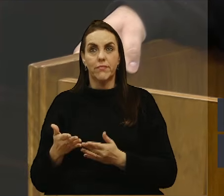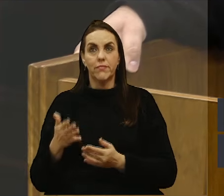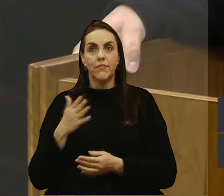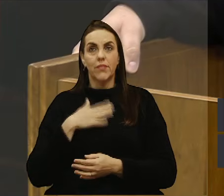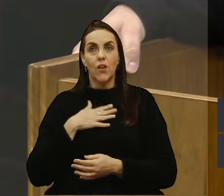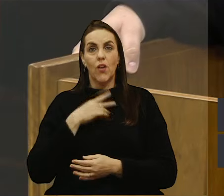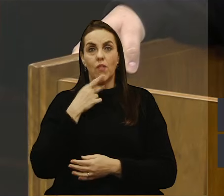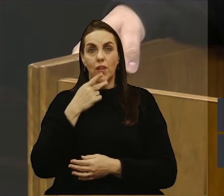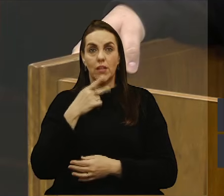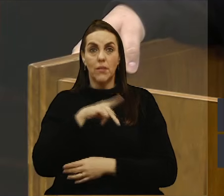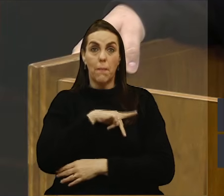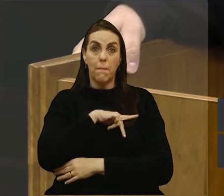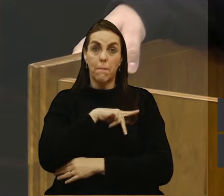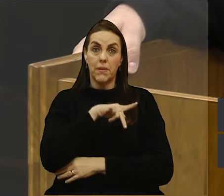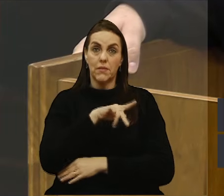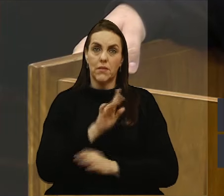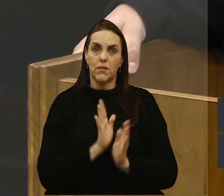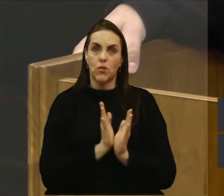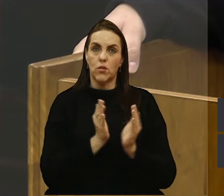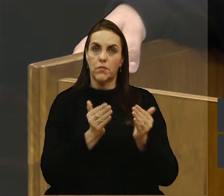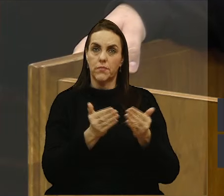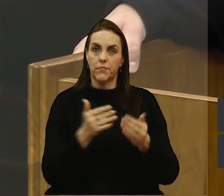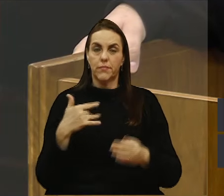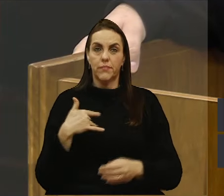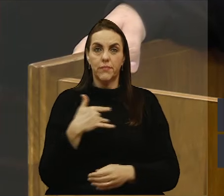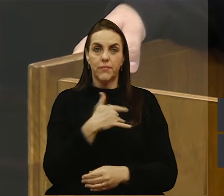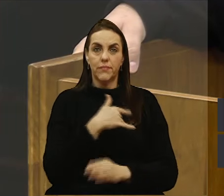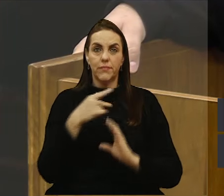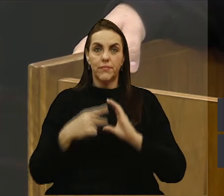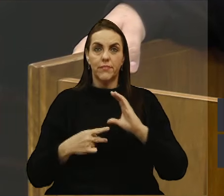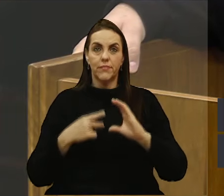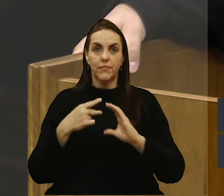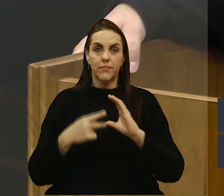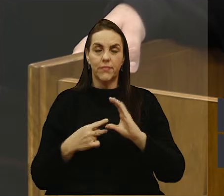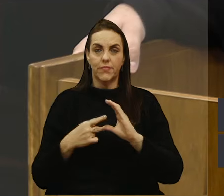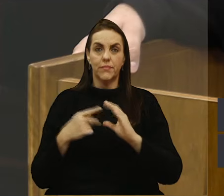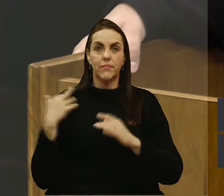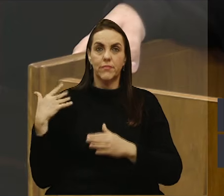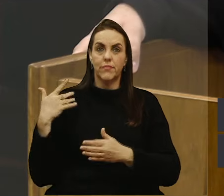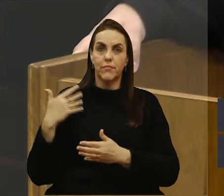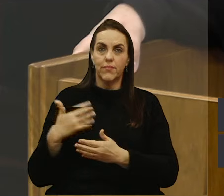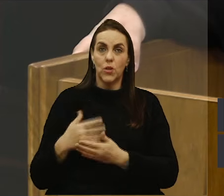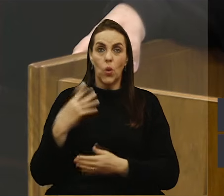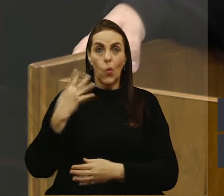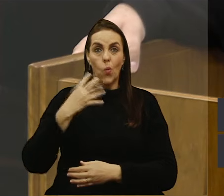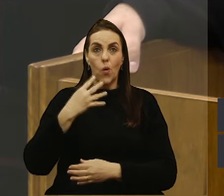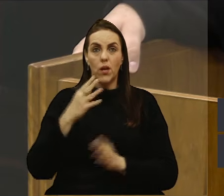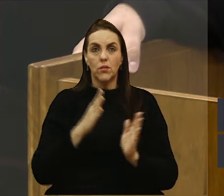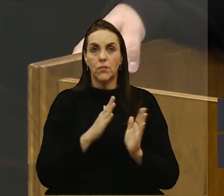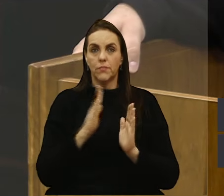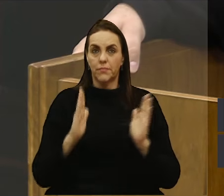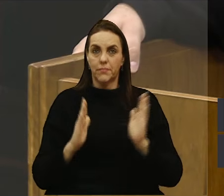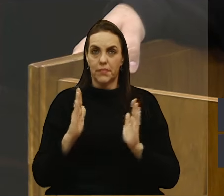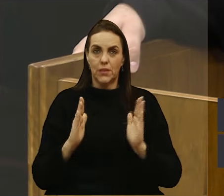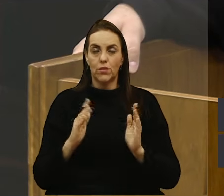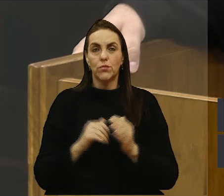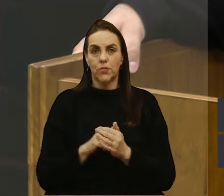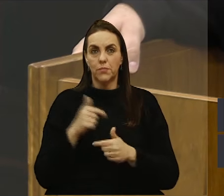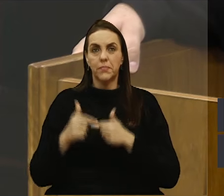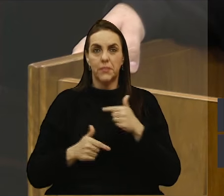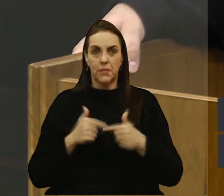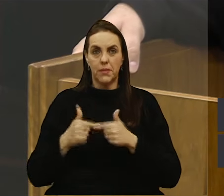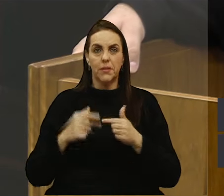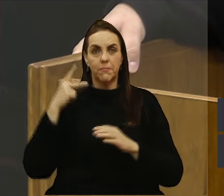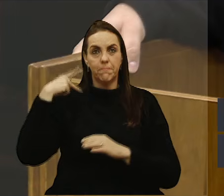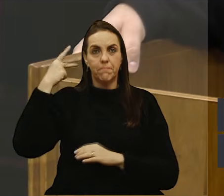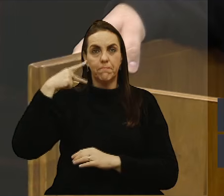falando enquanto presidente da Comissão de Saúde da Câmara, a qual ao longo dos meus 4 mandatos, acho que 6, 7, 8 vezes eu